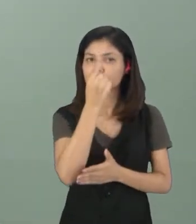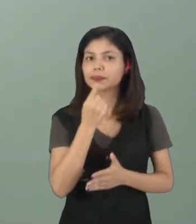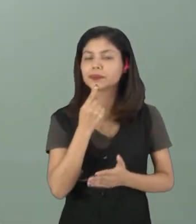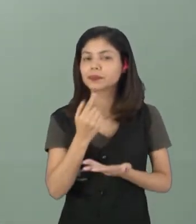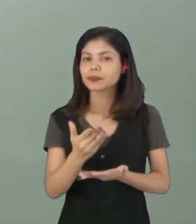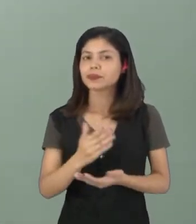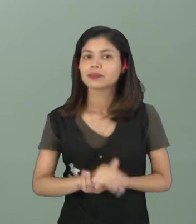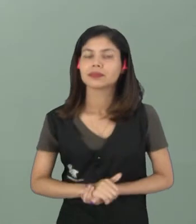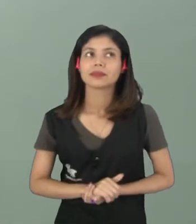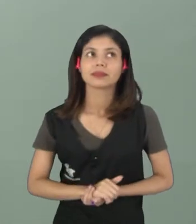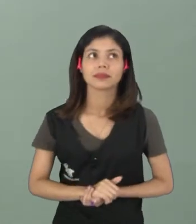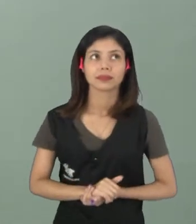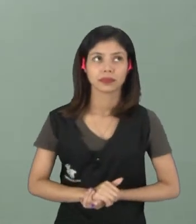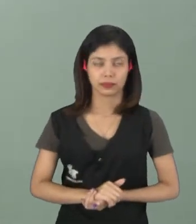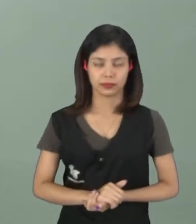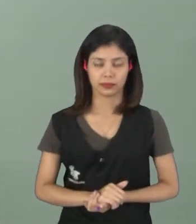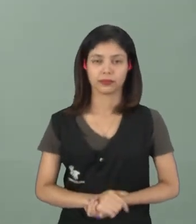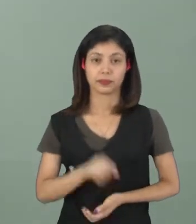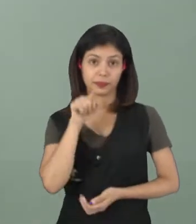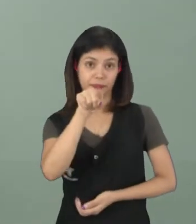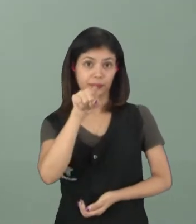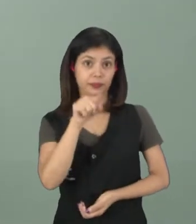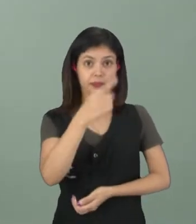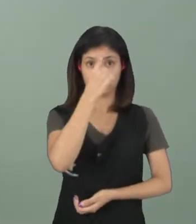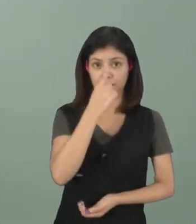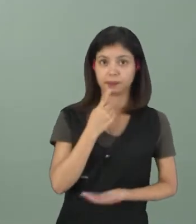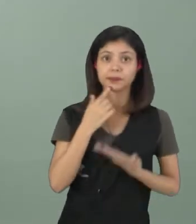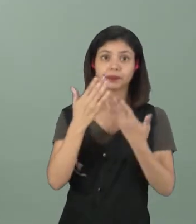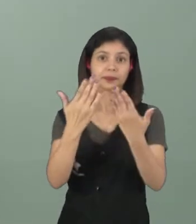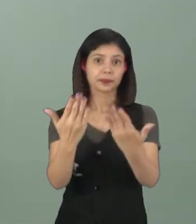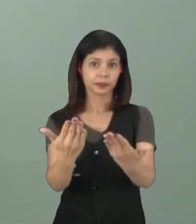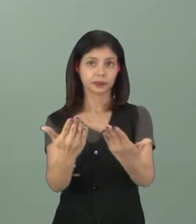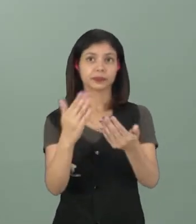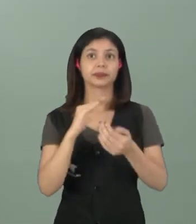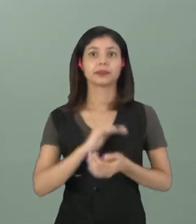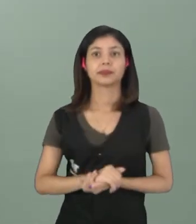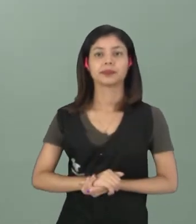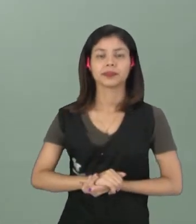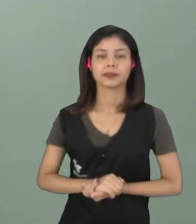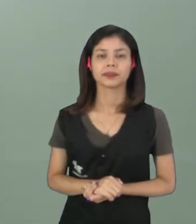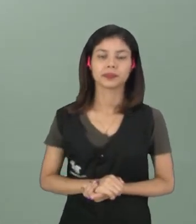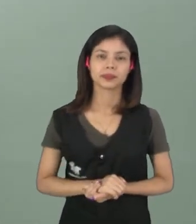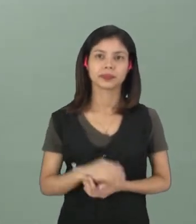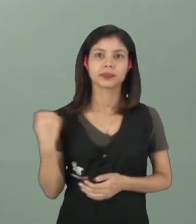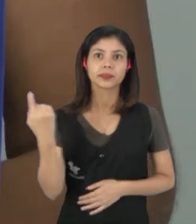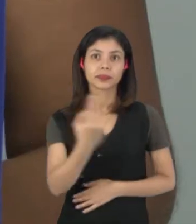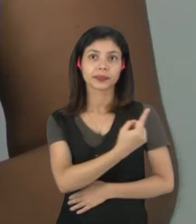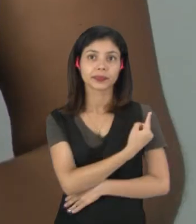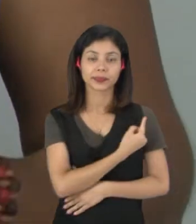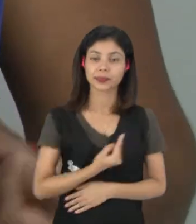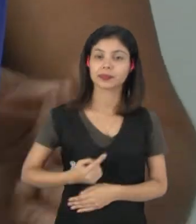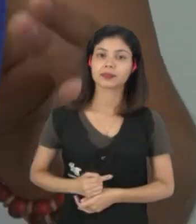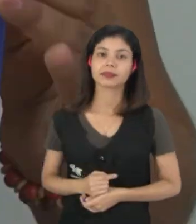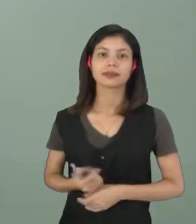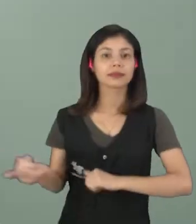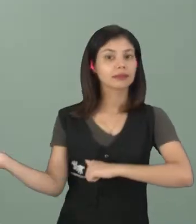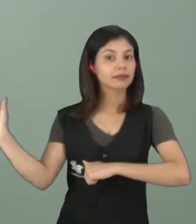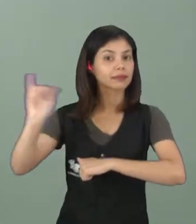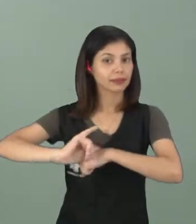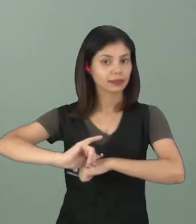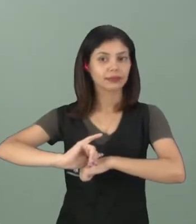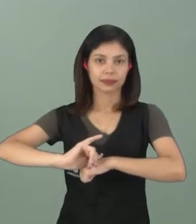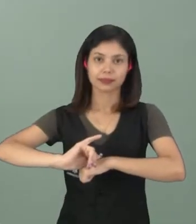embaixo e essa imagem aqui representação aqui da nossa capital né do do